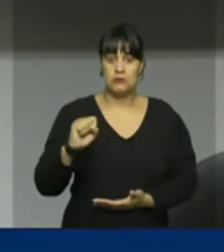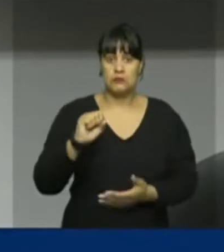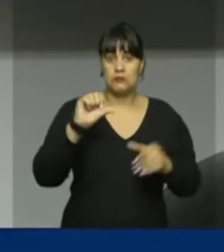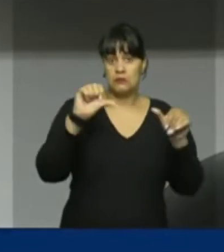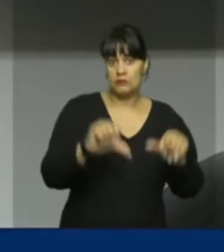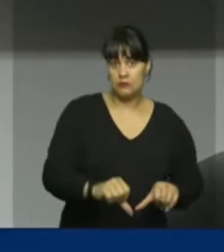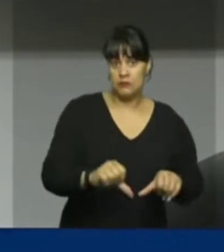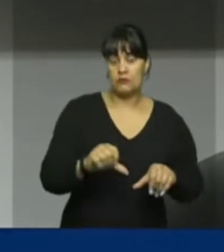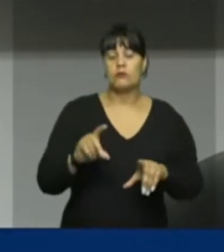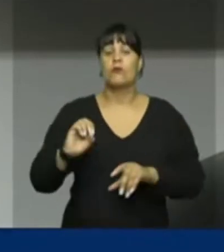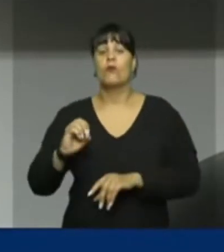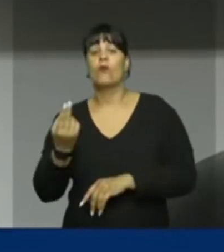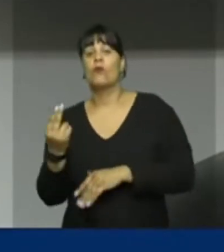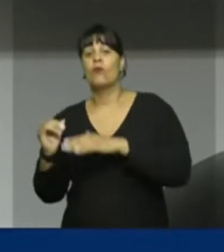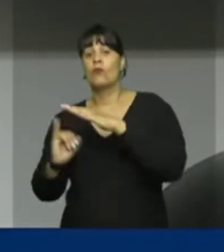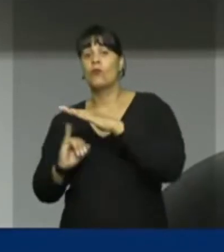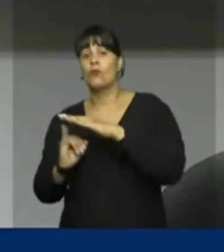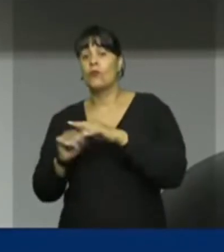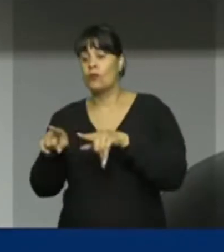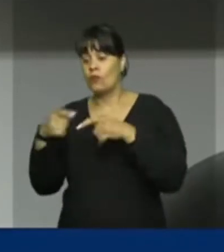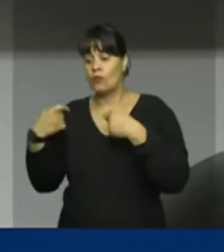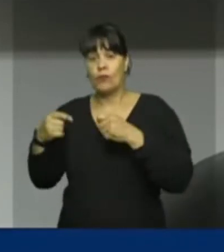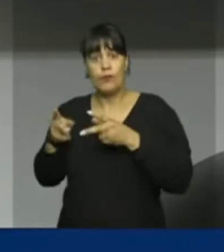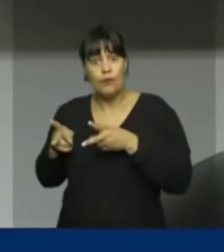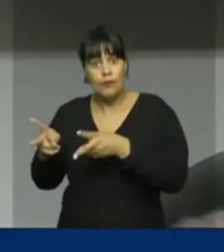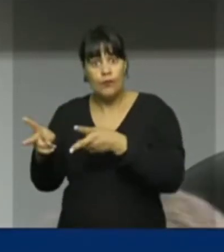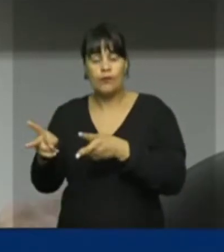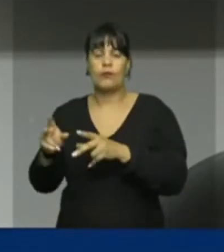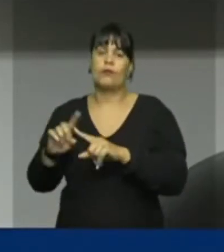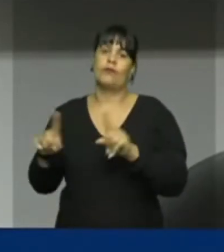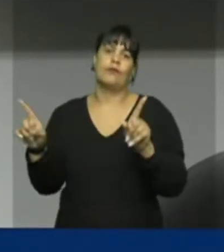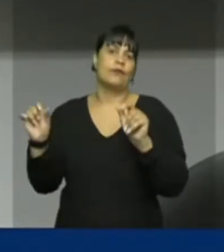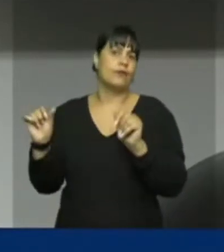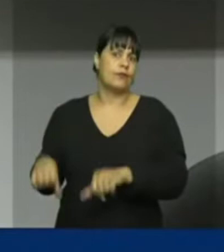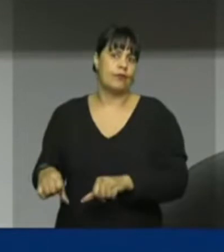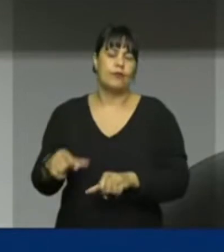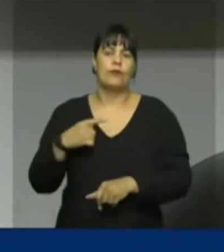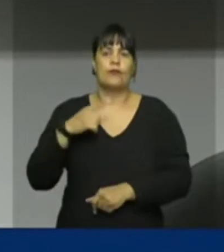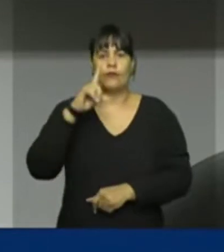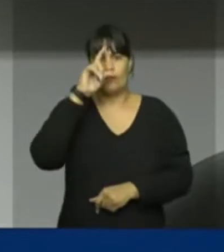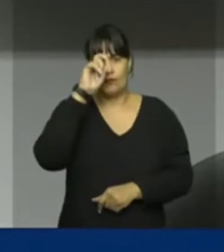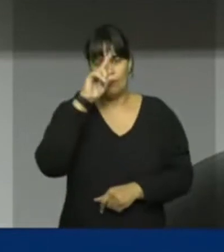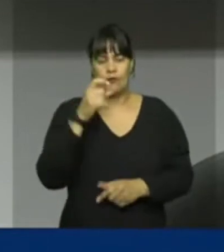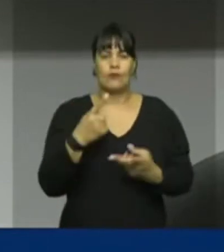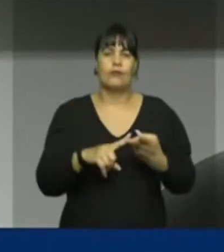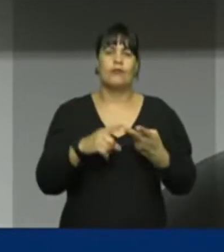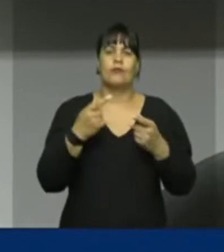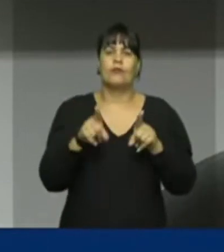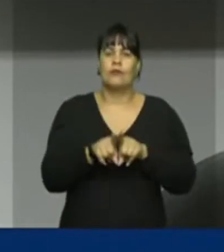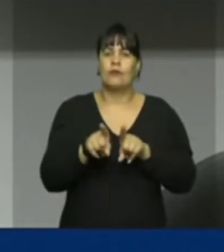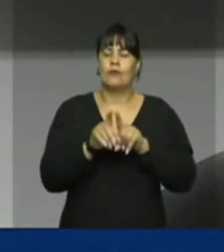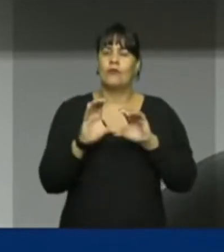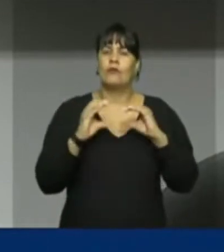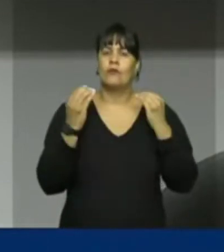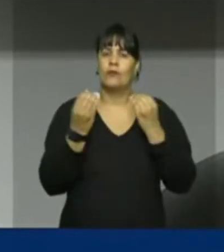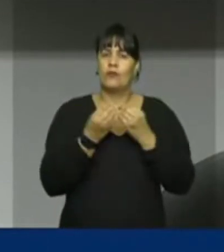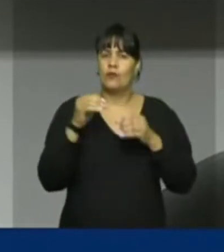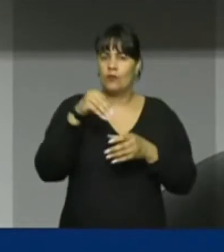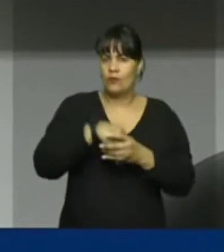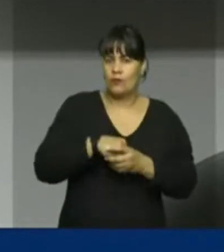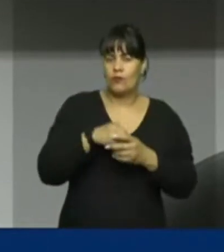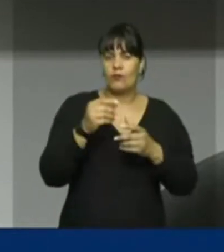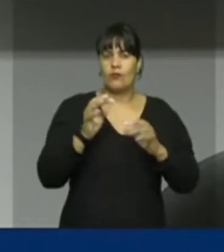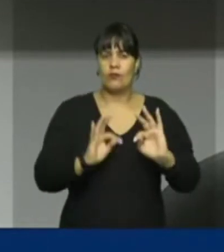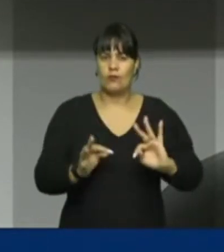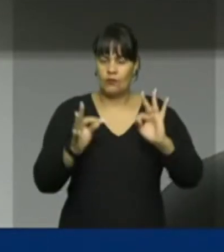instituições que já deveriam ter sido superadas no Brasil, a exemplo de hospitais psiquiátricos e comunidades terapêuticas, seja porque